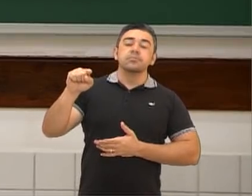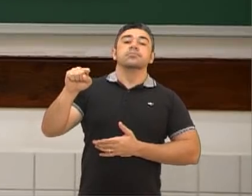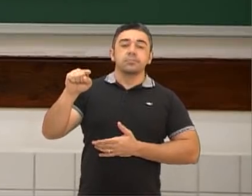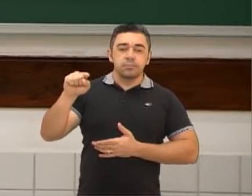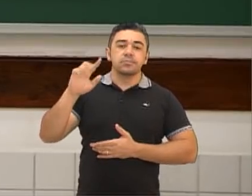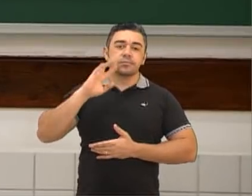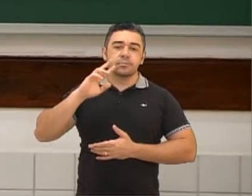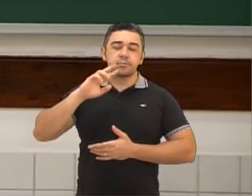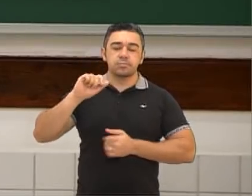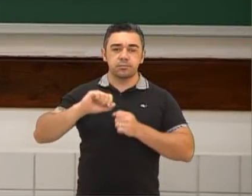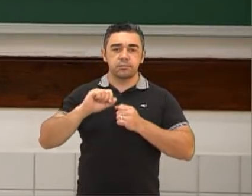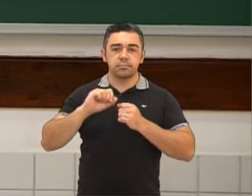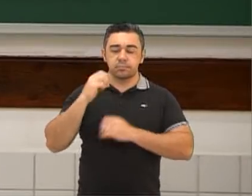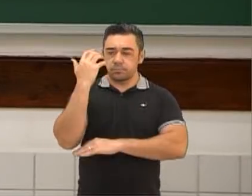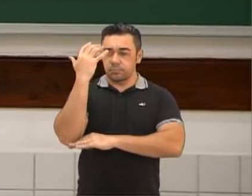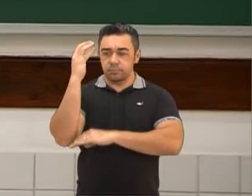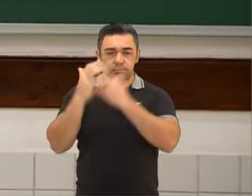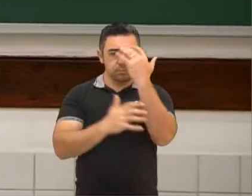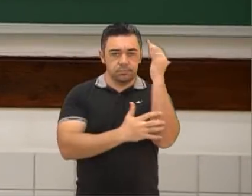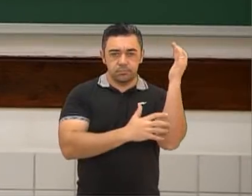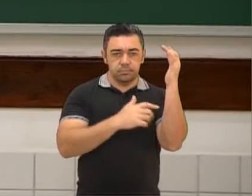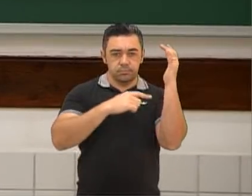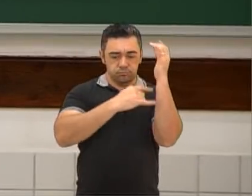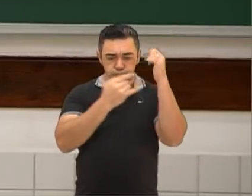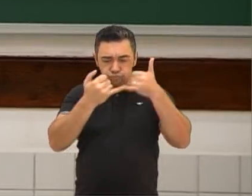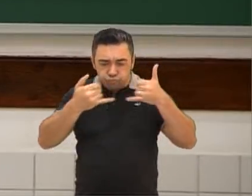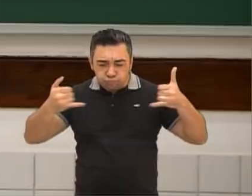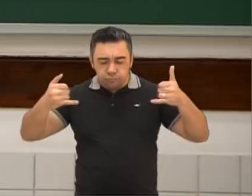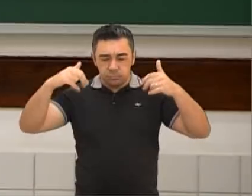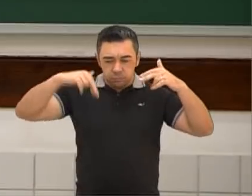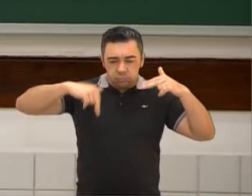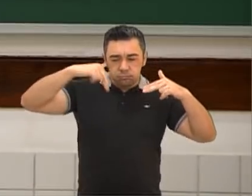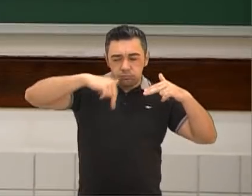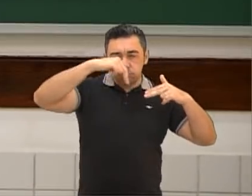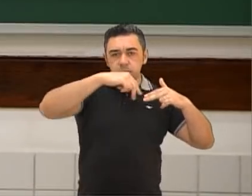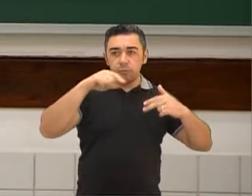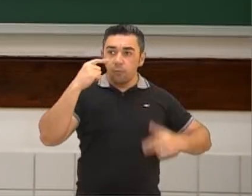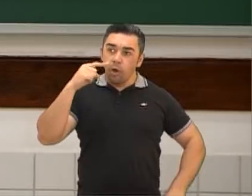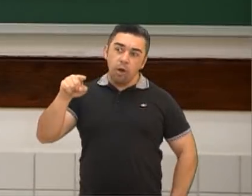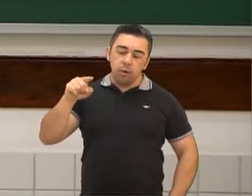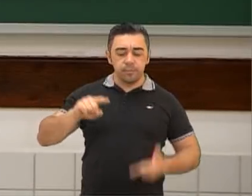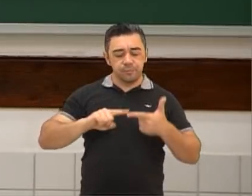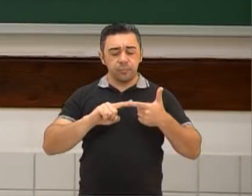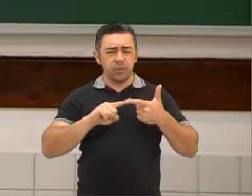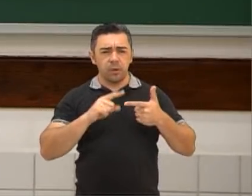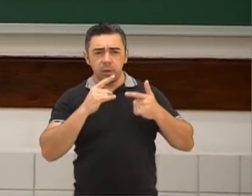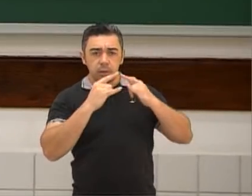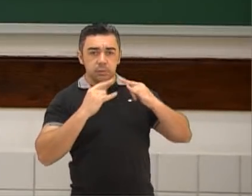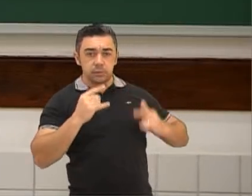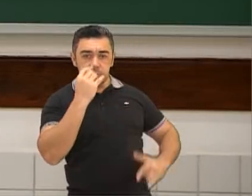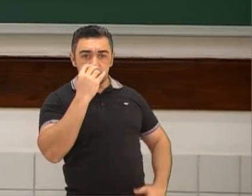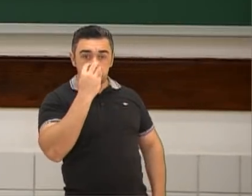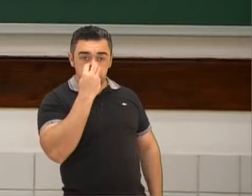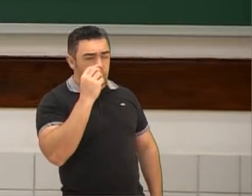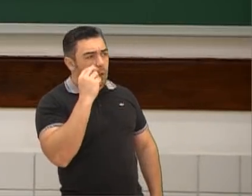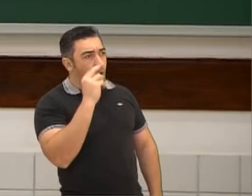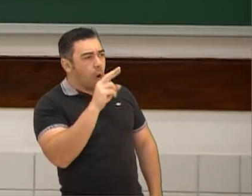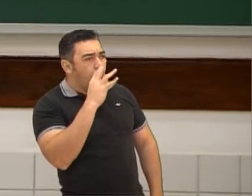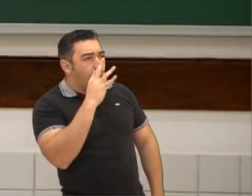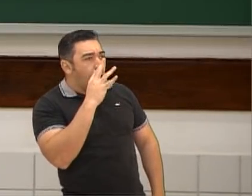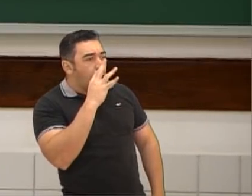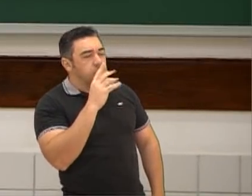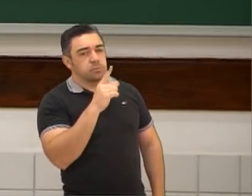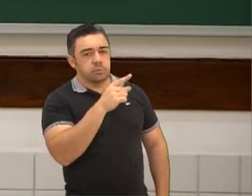fazendo slackline no parque, ou se você for no circo assistir uma apresentação de corda bamba, de arame, ou